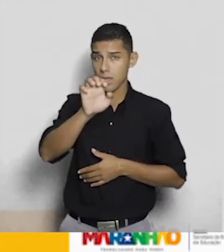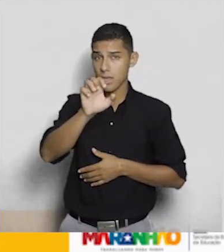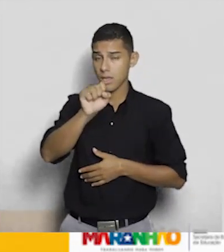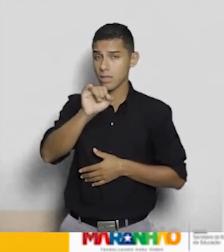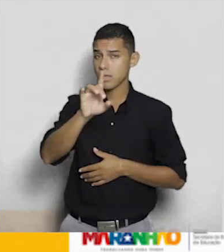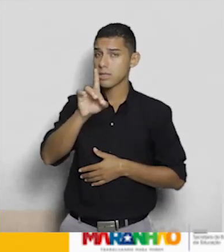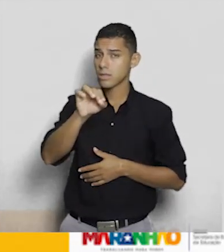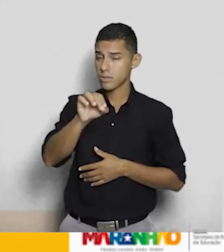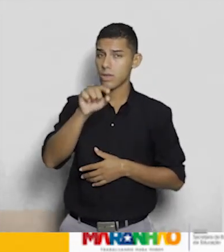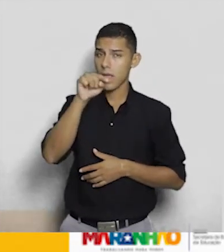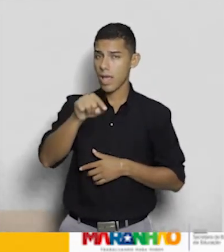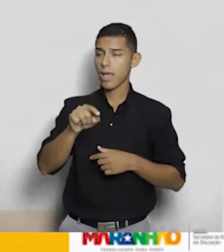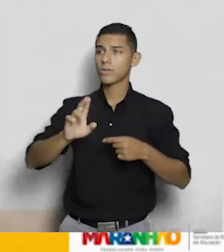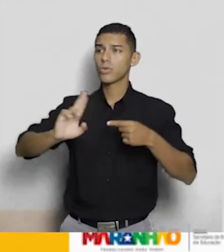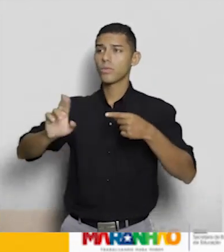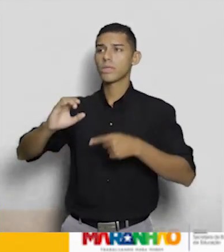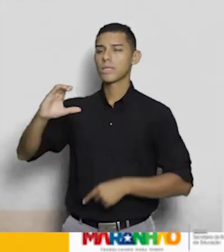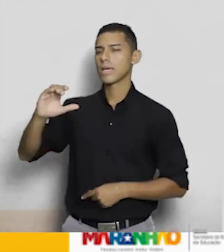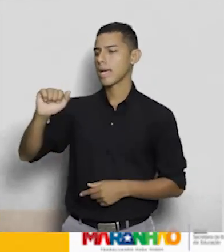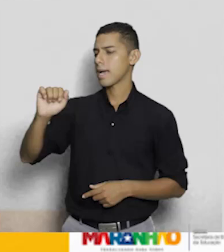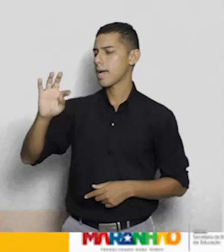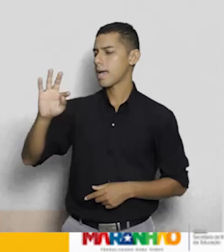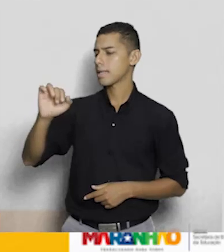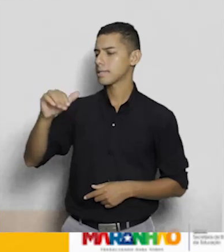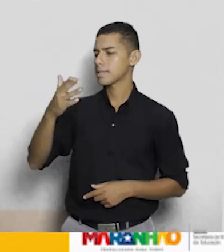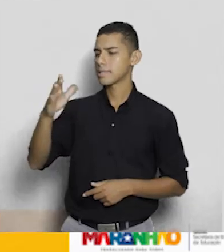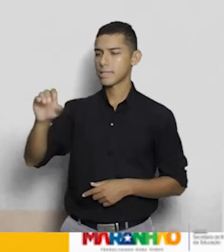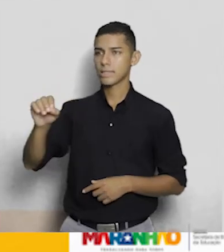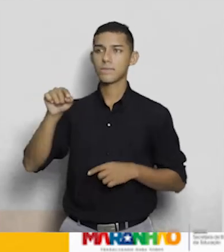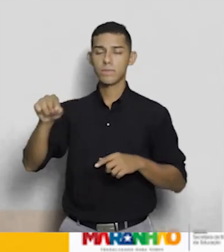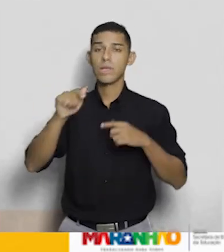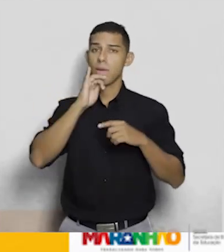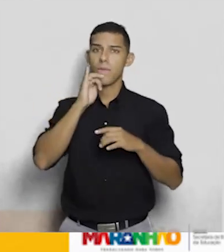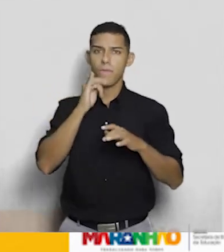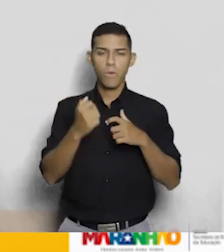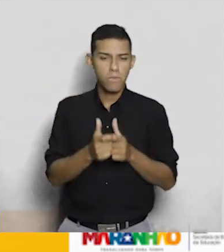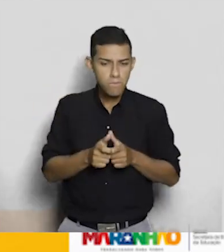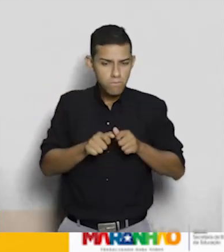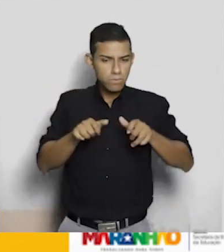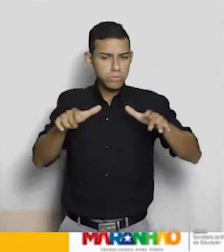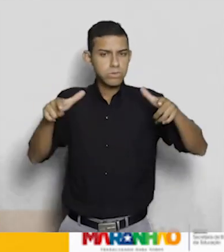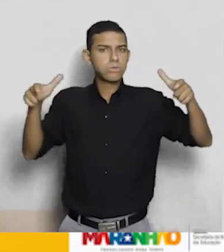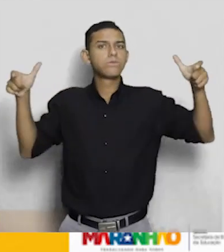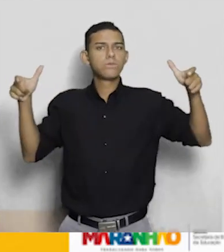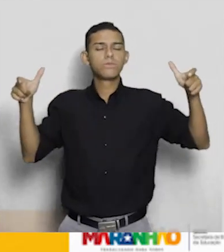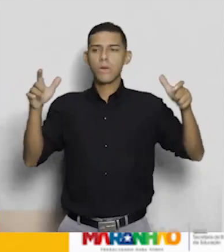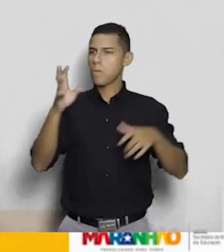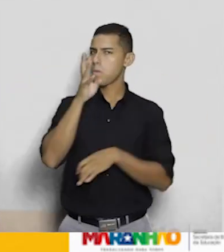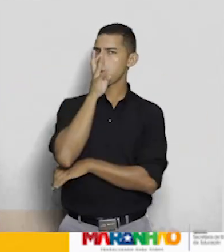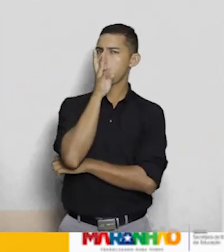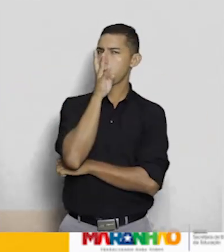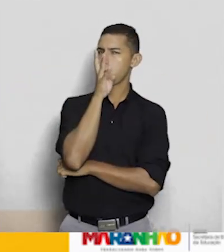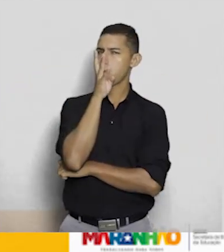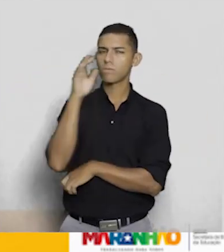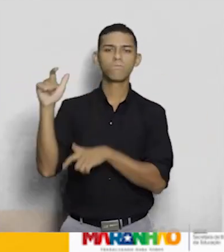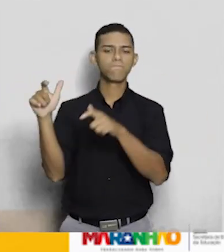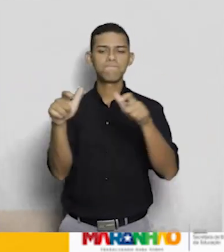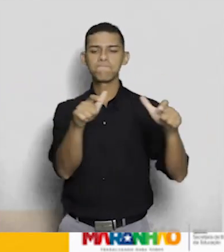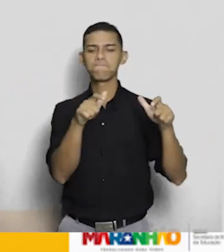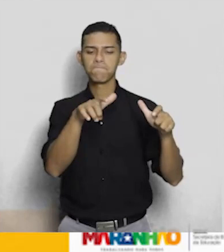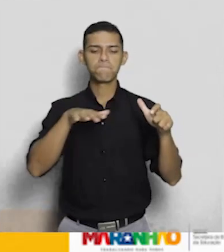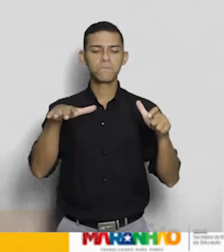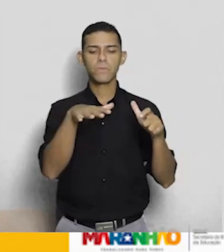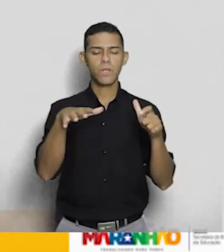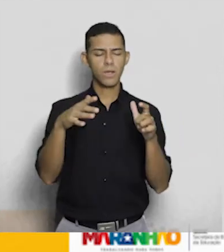A catação, de forma assim, macroscópica, eu vou observar